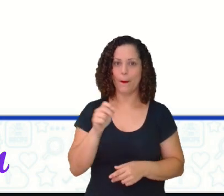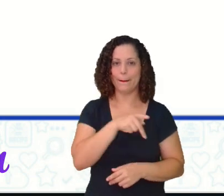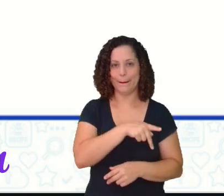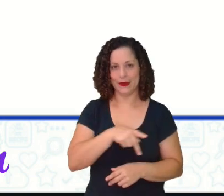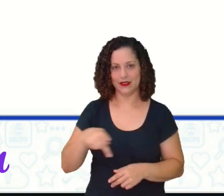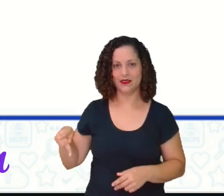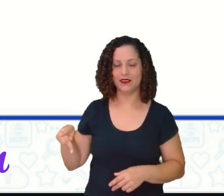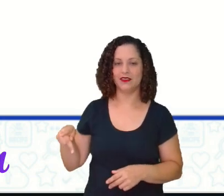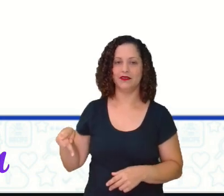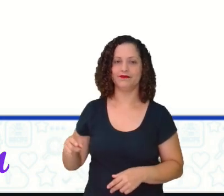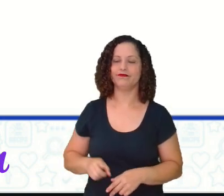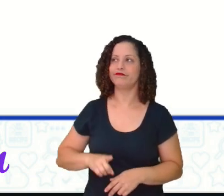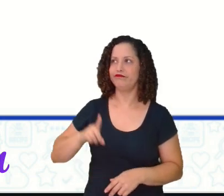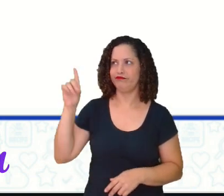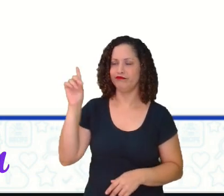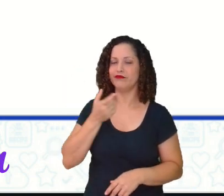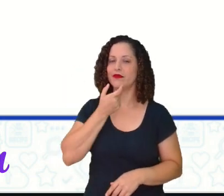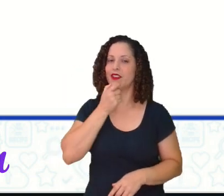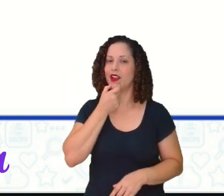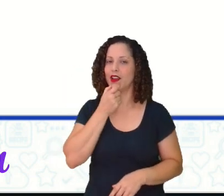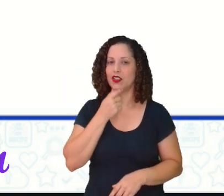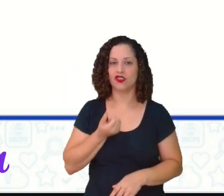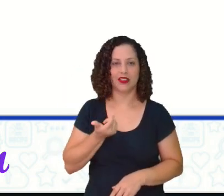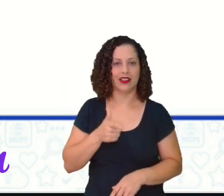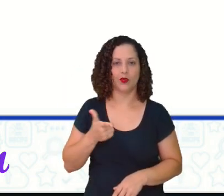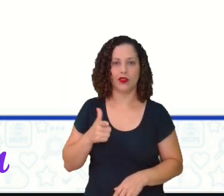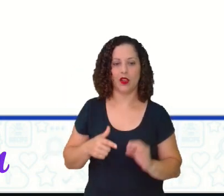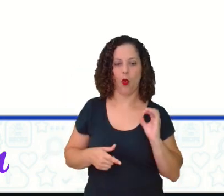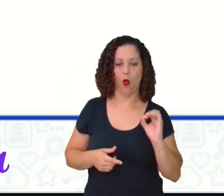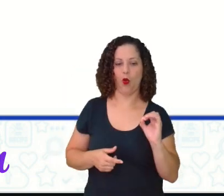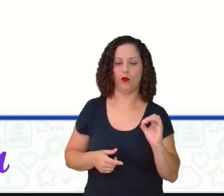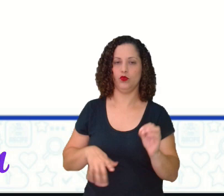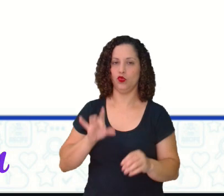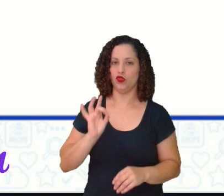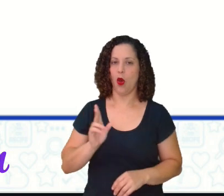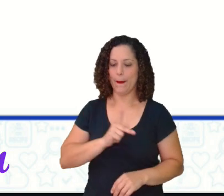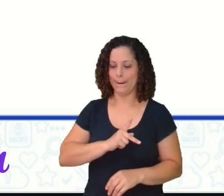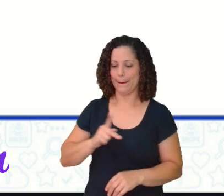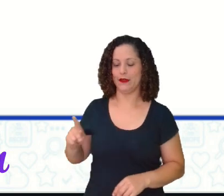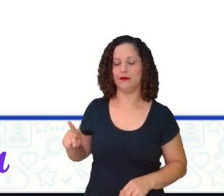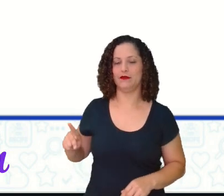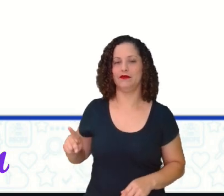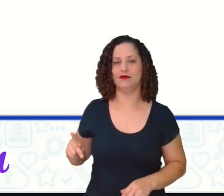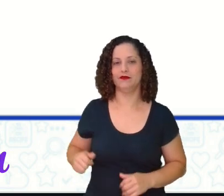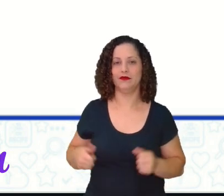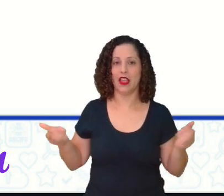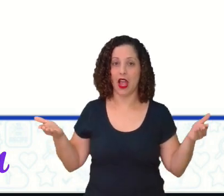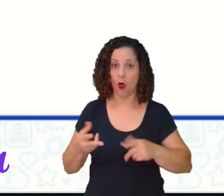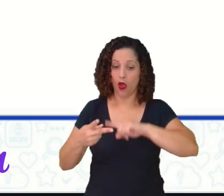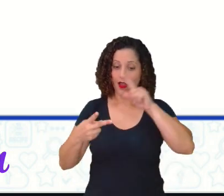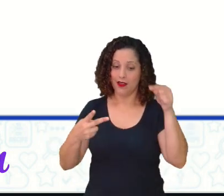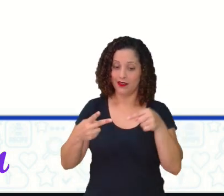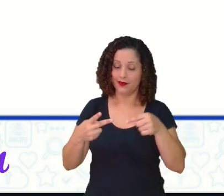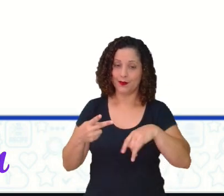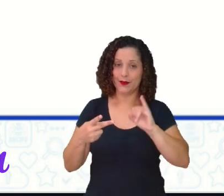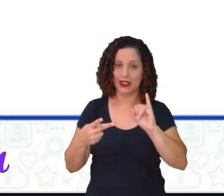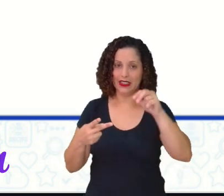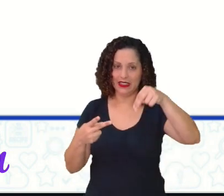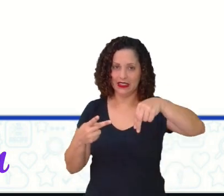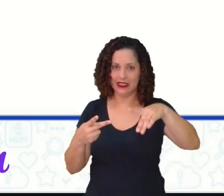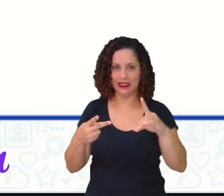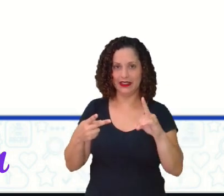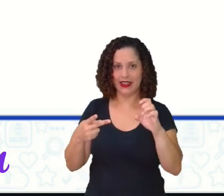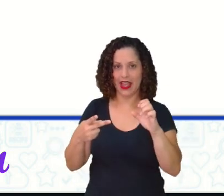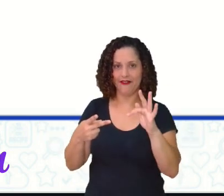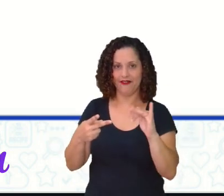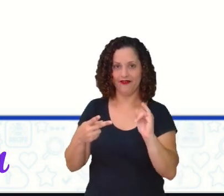president, fala só president, né? Como eu coloquei aqui no exemplo. Ok, vamos lá agora para os artigos indefinidos. Gente, artigos